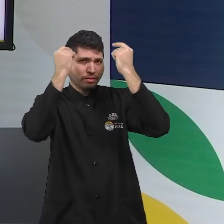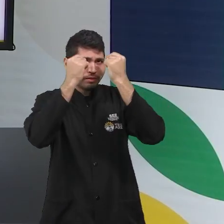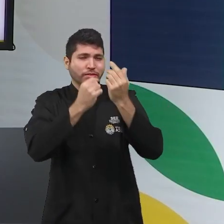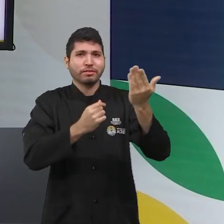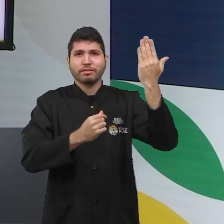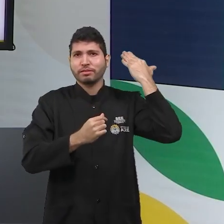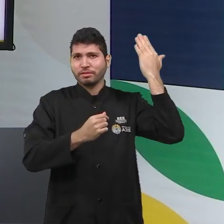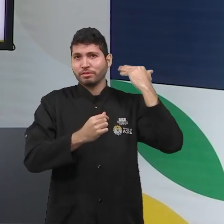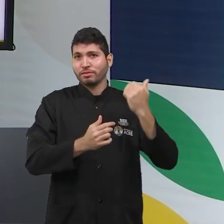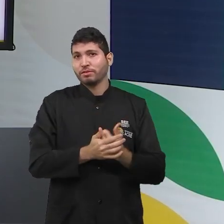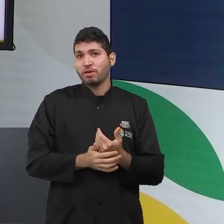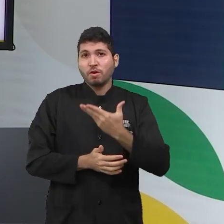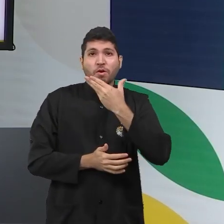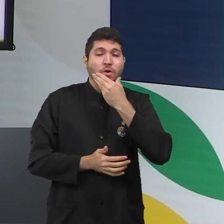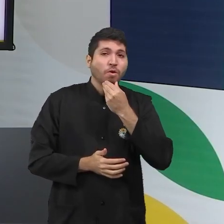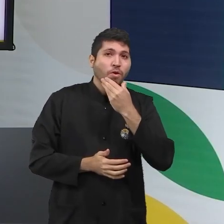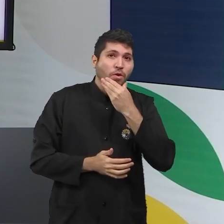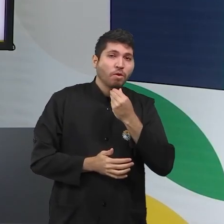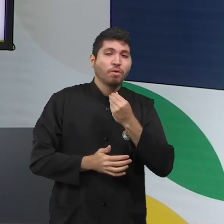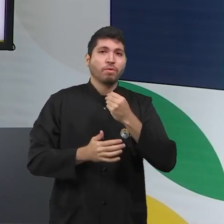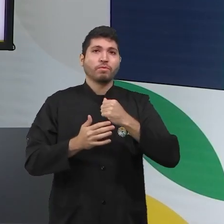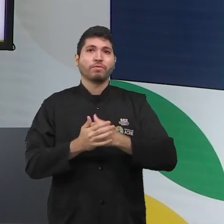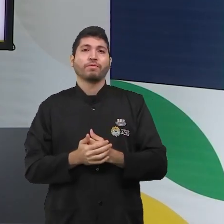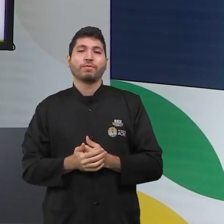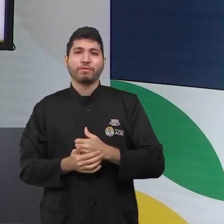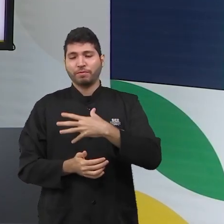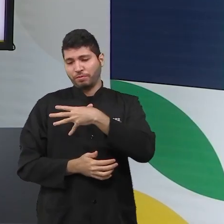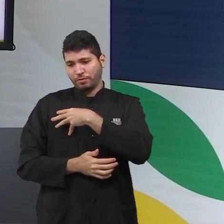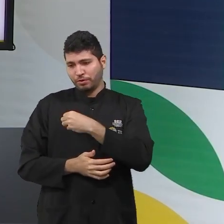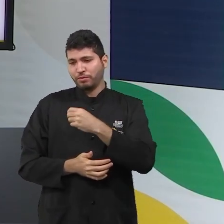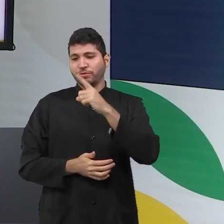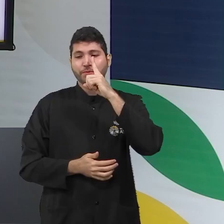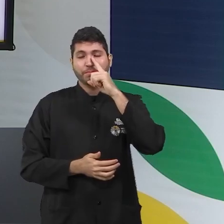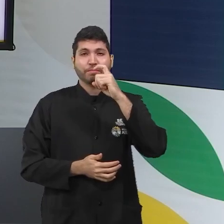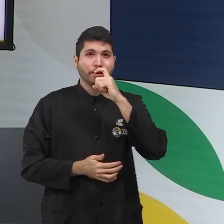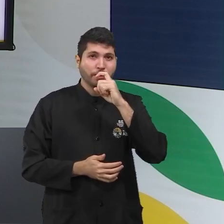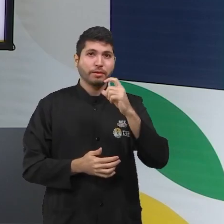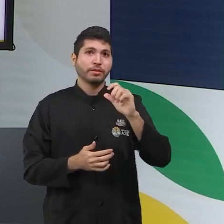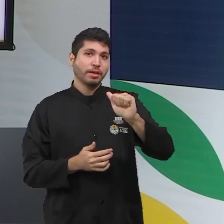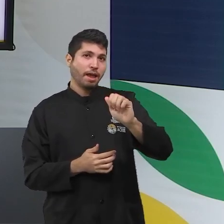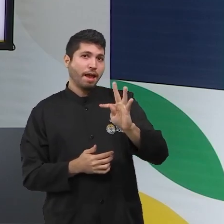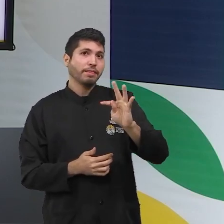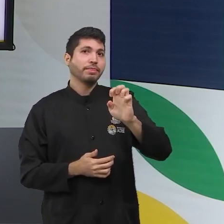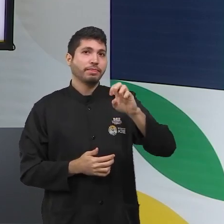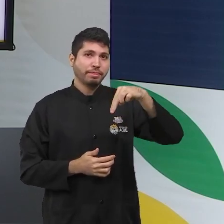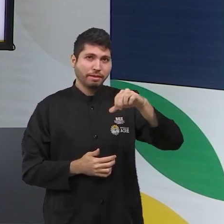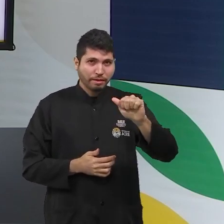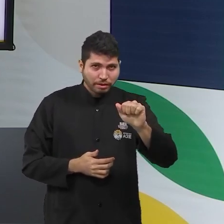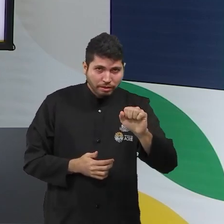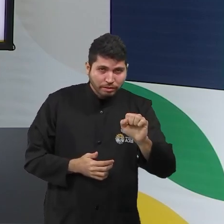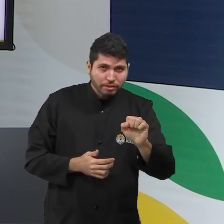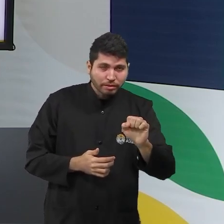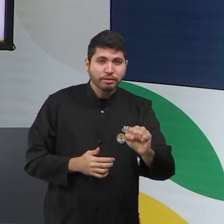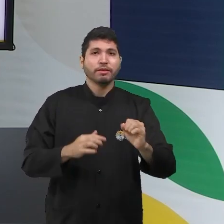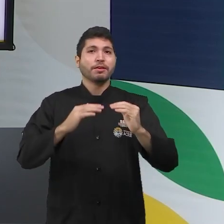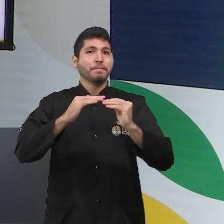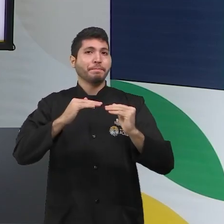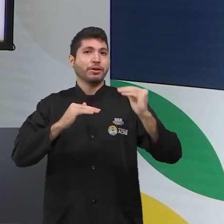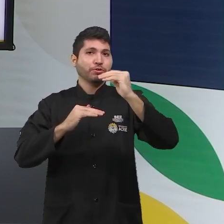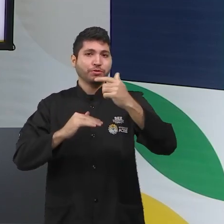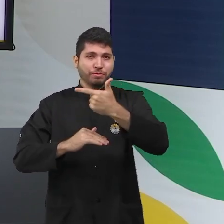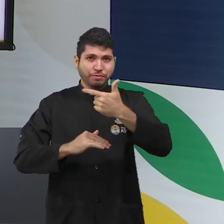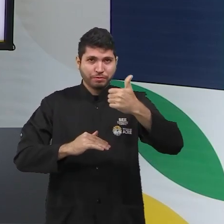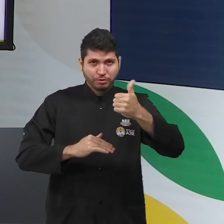Homens, filhos de pai e mãe ateniense, maiores de 21 anos, não é? Podia ser escravo?